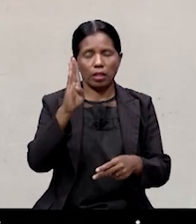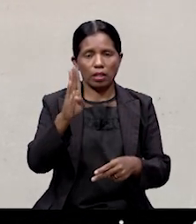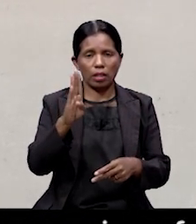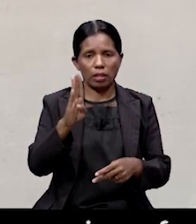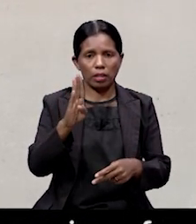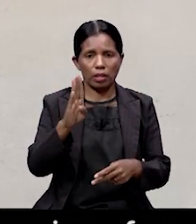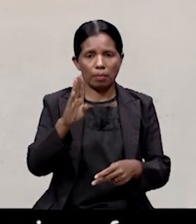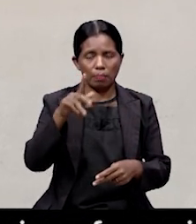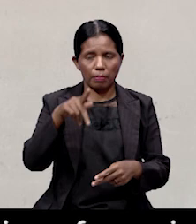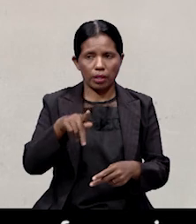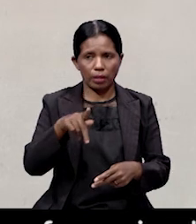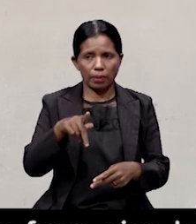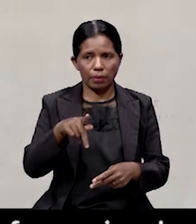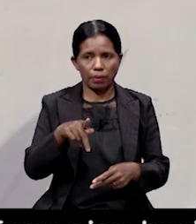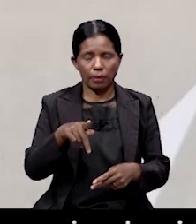ZBP